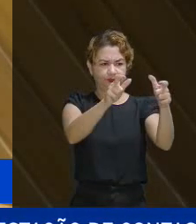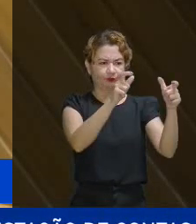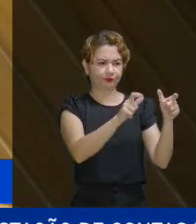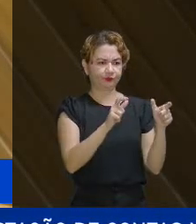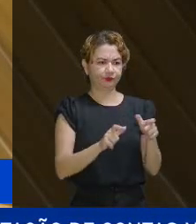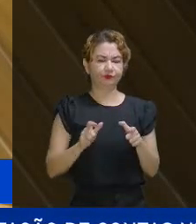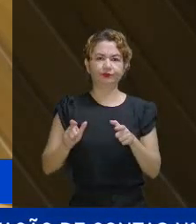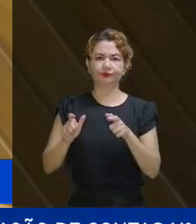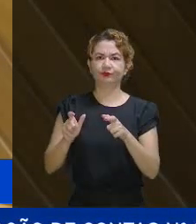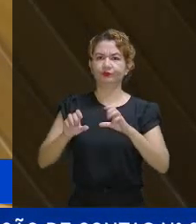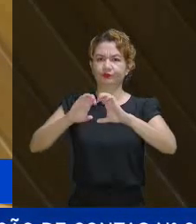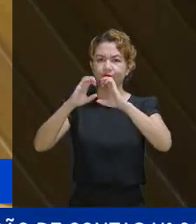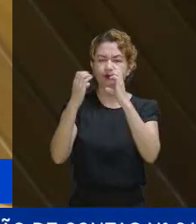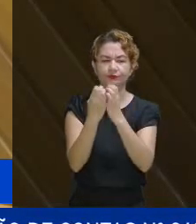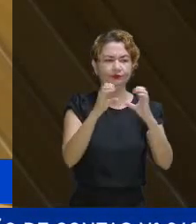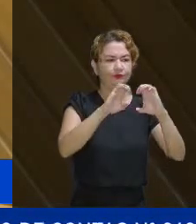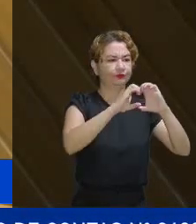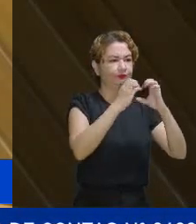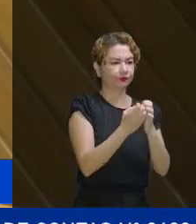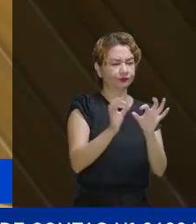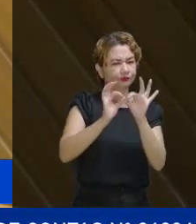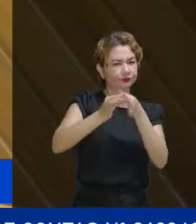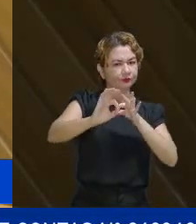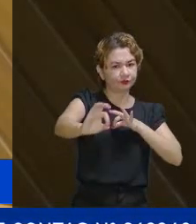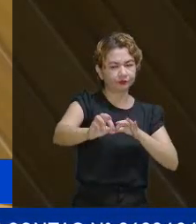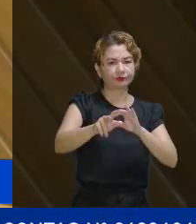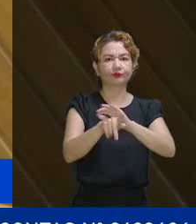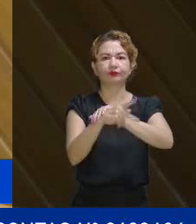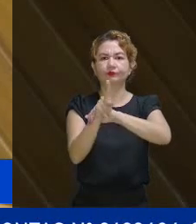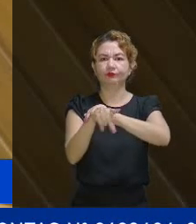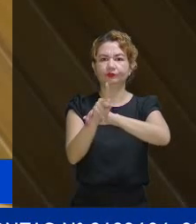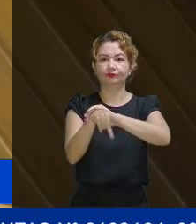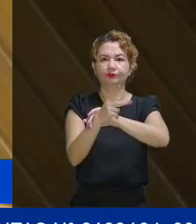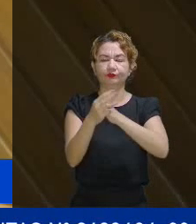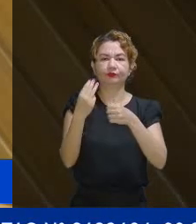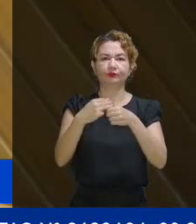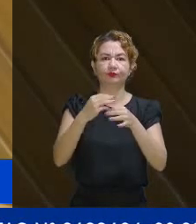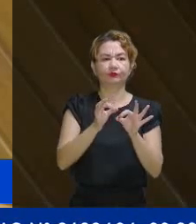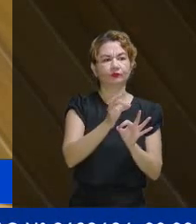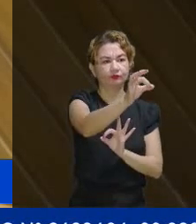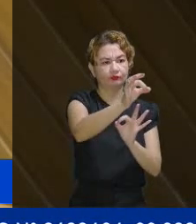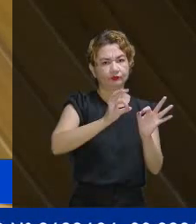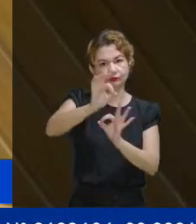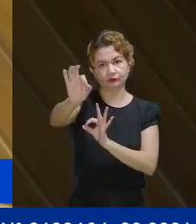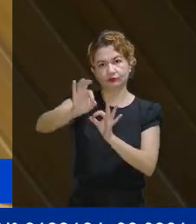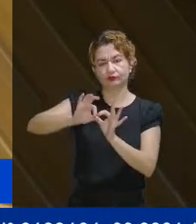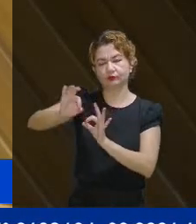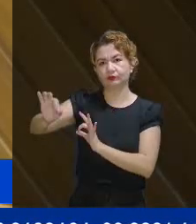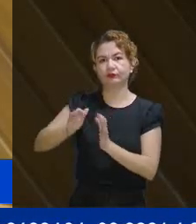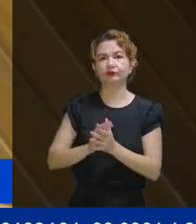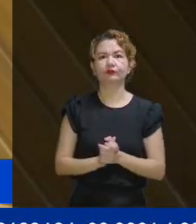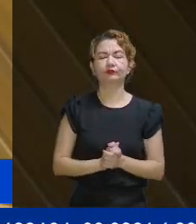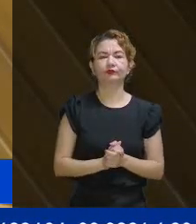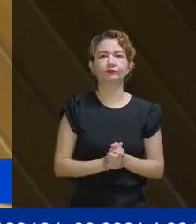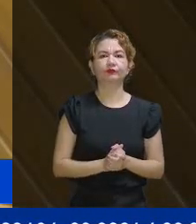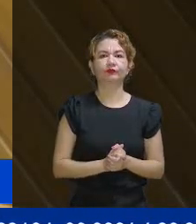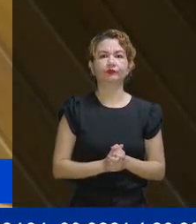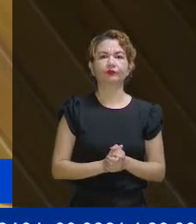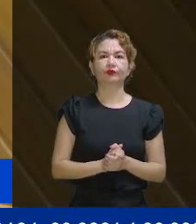localidades, comunidades e vilarejos do município de Pracuúba abrangidos, com destaque